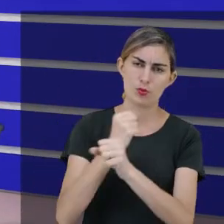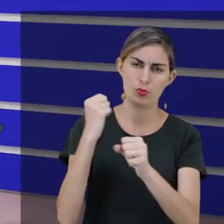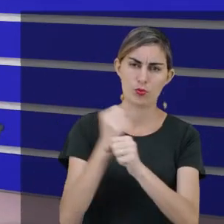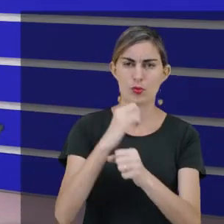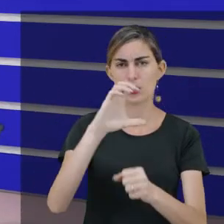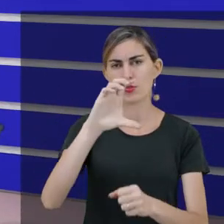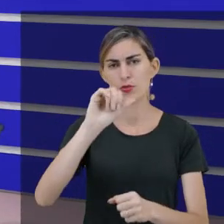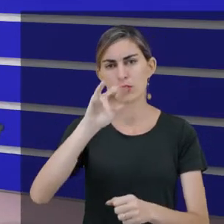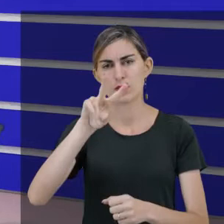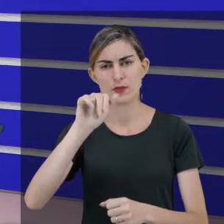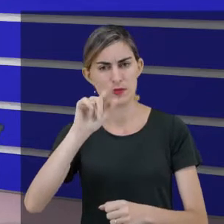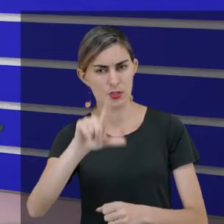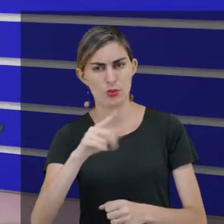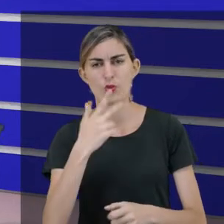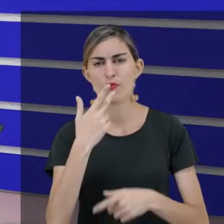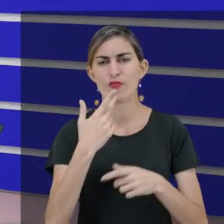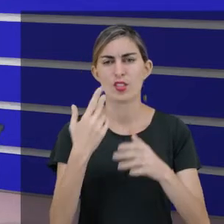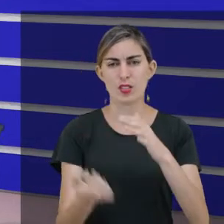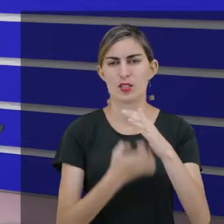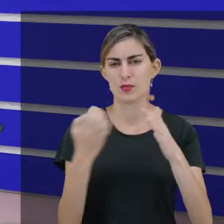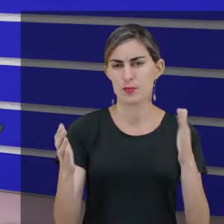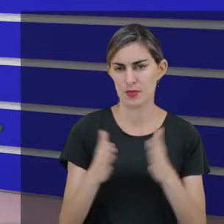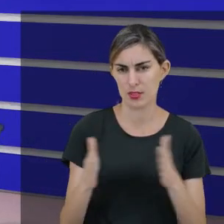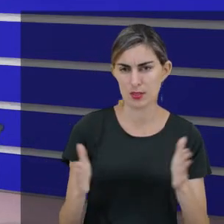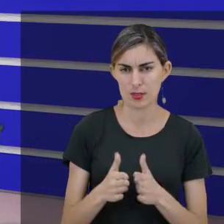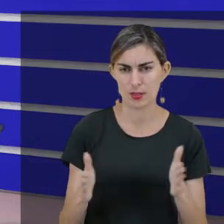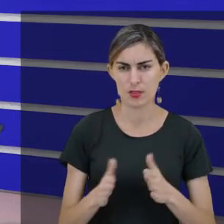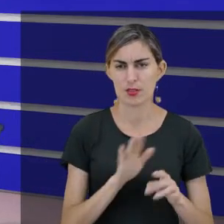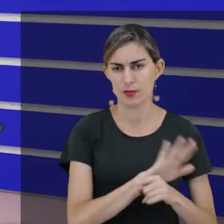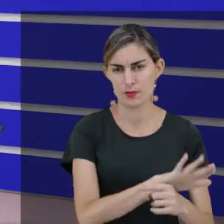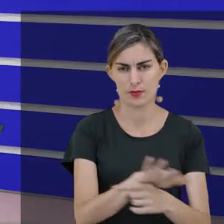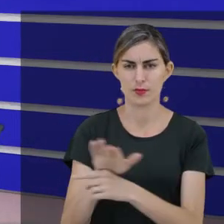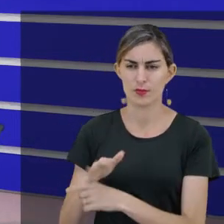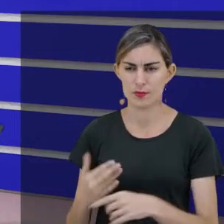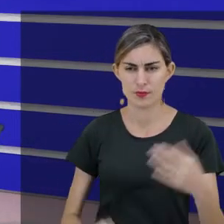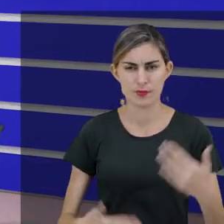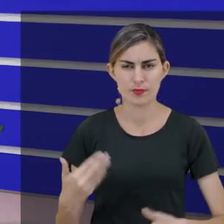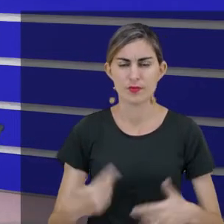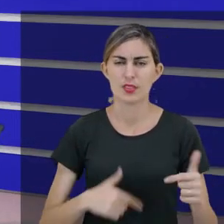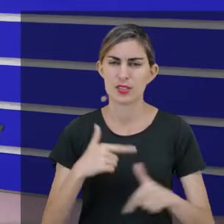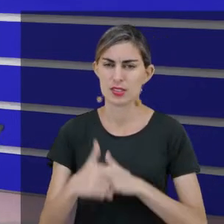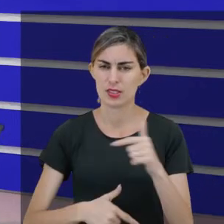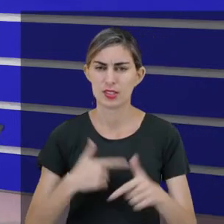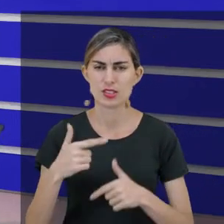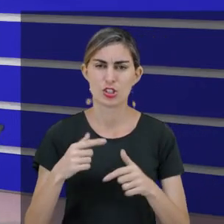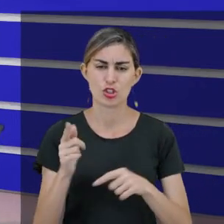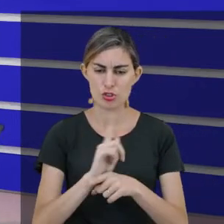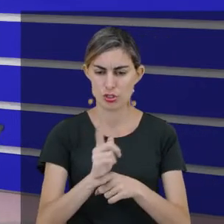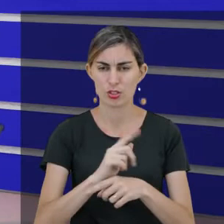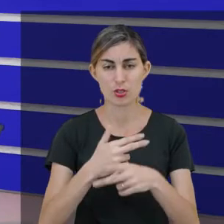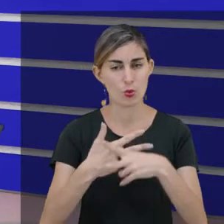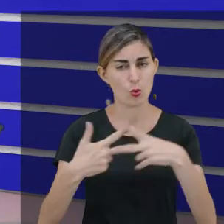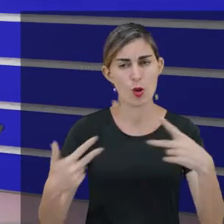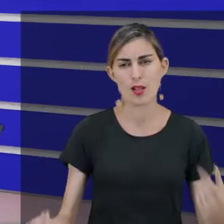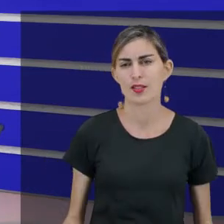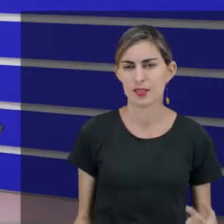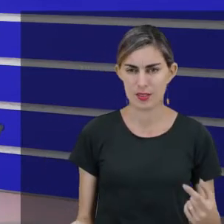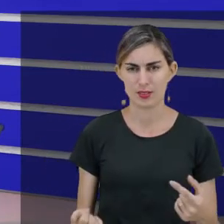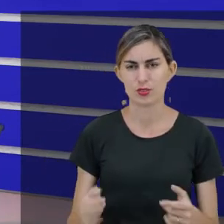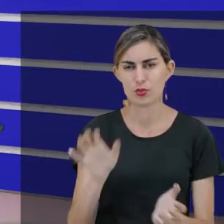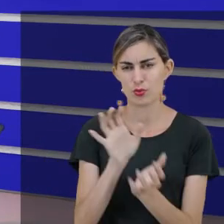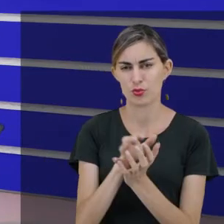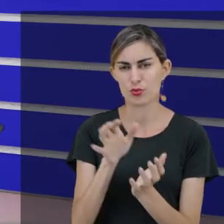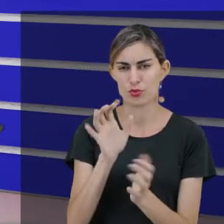de falar das pequenas empresas prestadoras de serviço. É um grande desafio implementar a gestão de qualidade ISO nessas empresas. E o estado